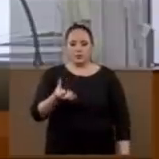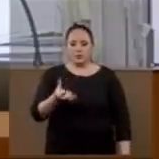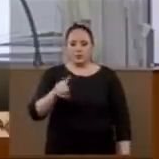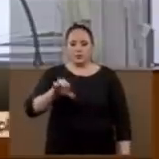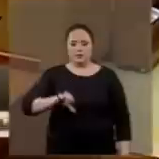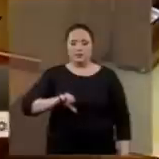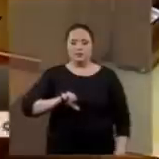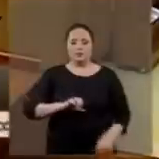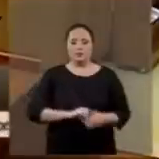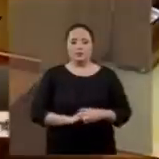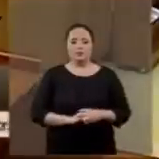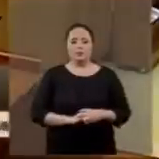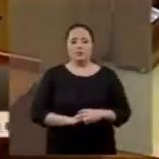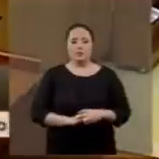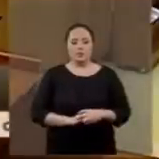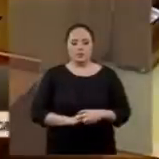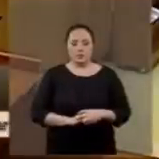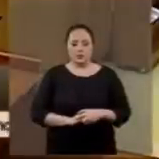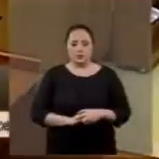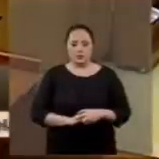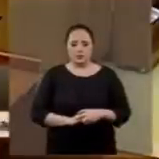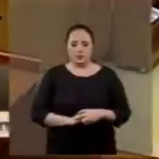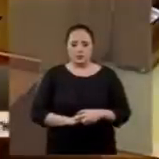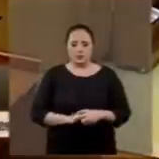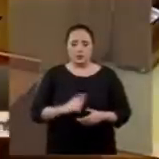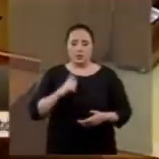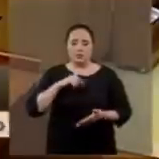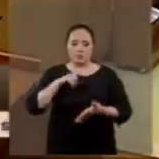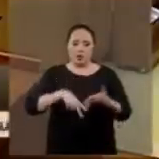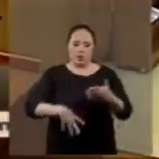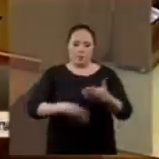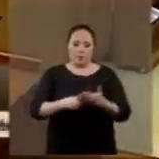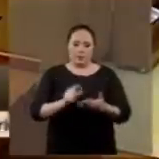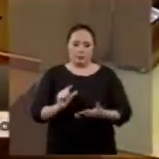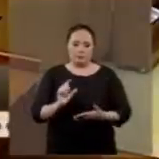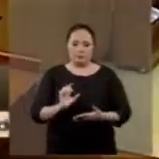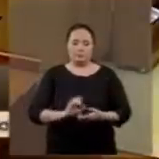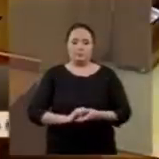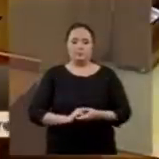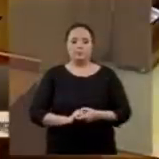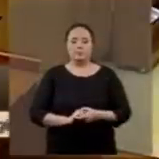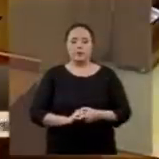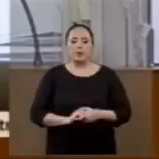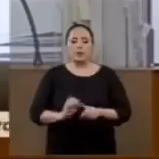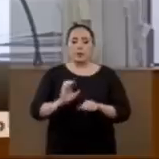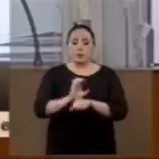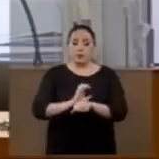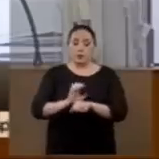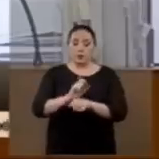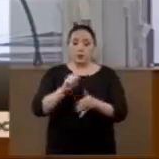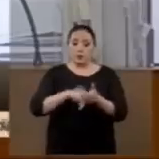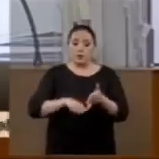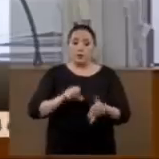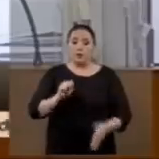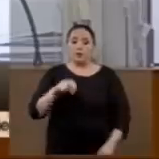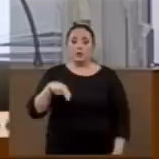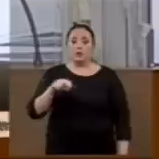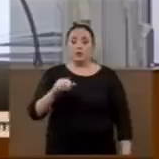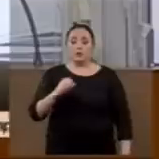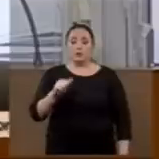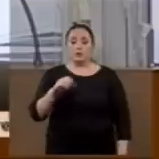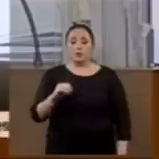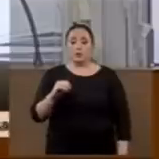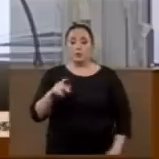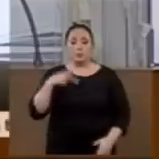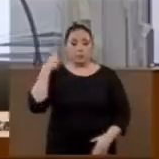769. Leio da emenda apenas um trecho. Constitucional, tributário, sanção política, não pagamento de